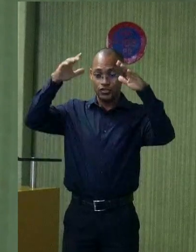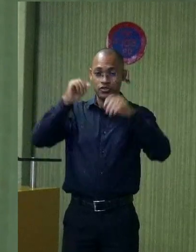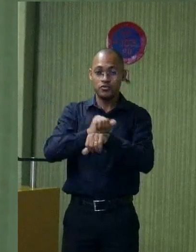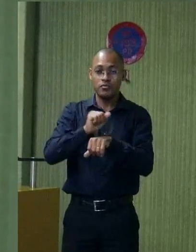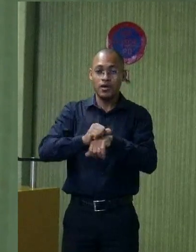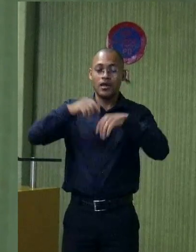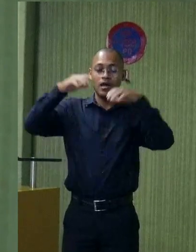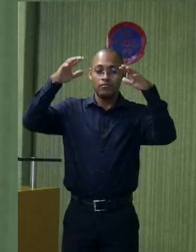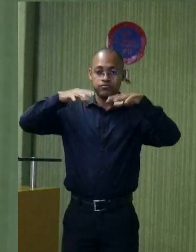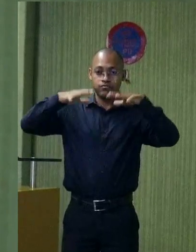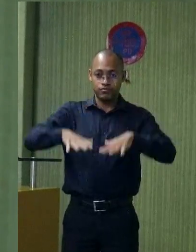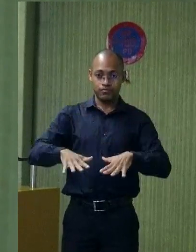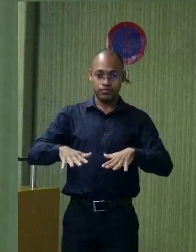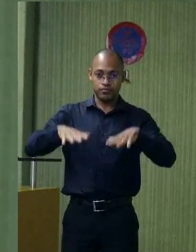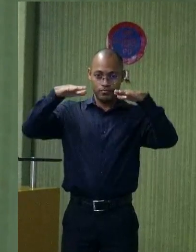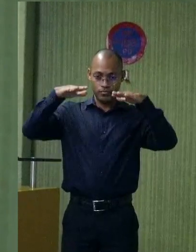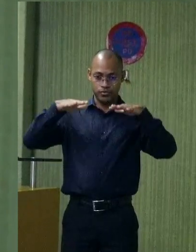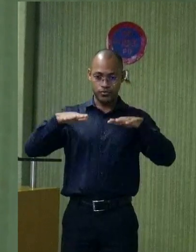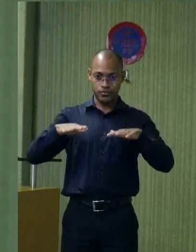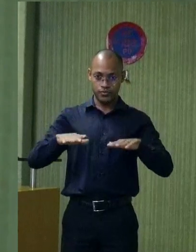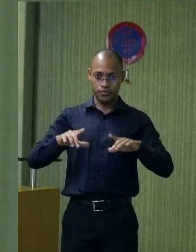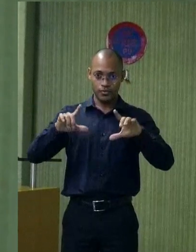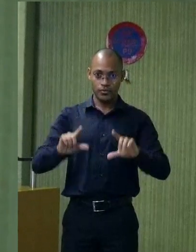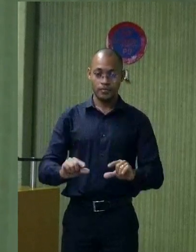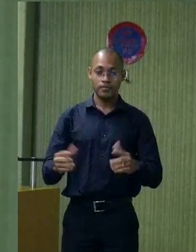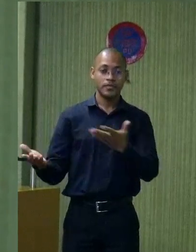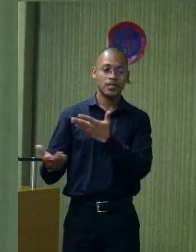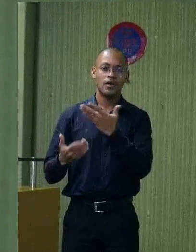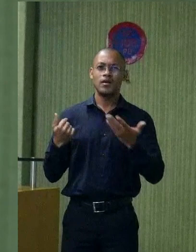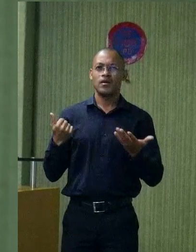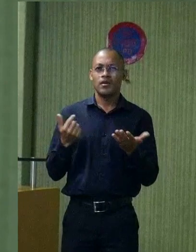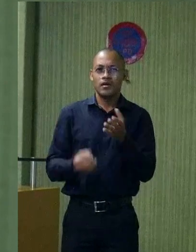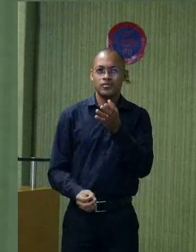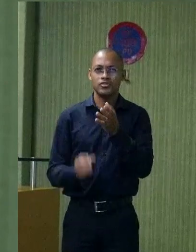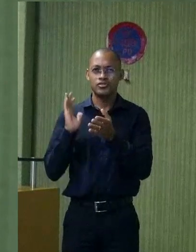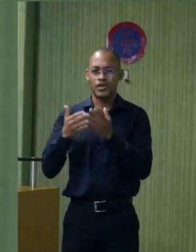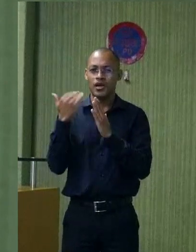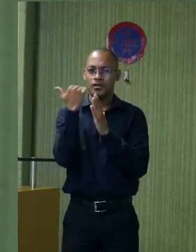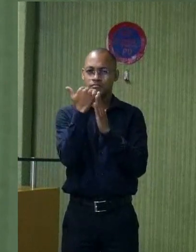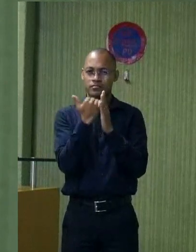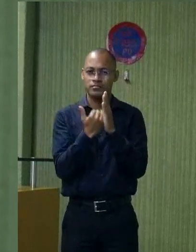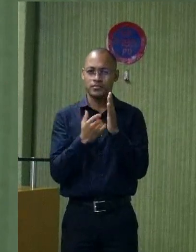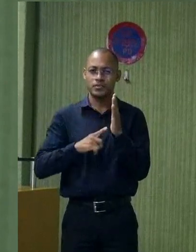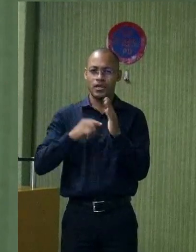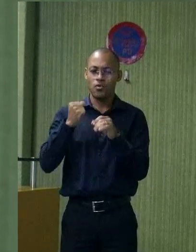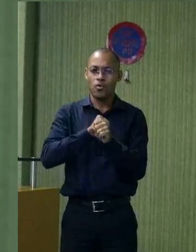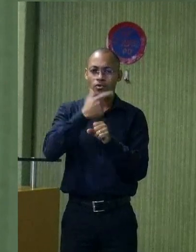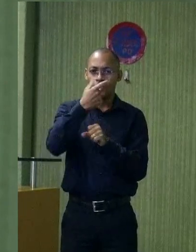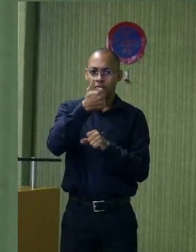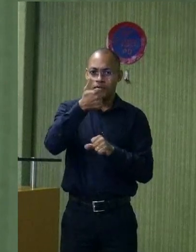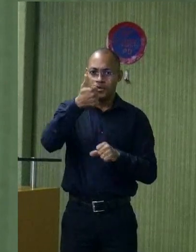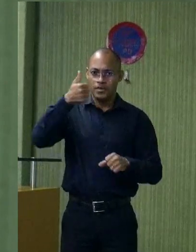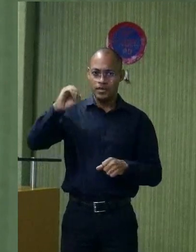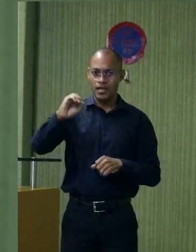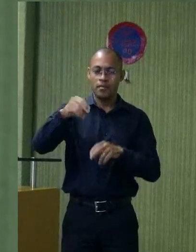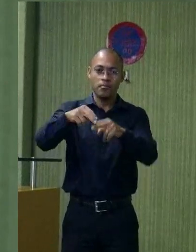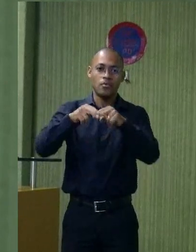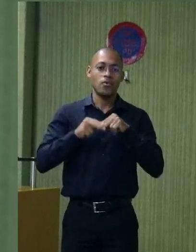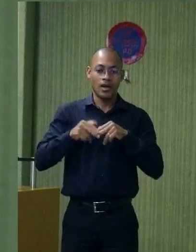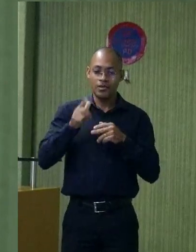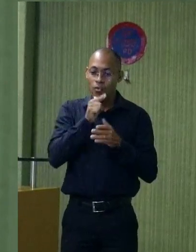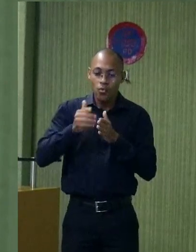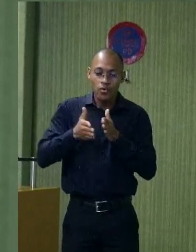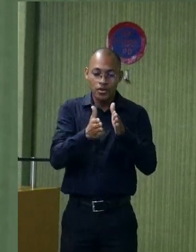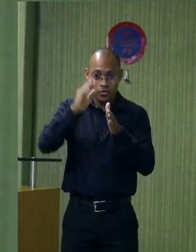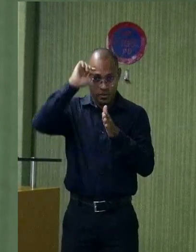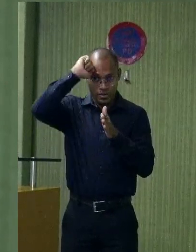calendário ele já é diferenciado na verdade desde 2010 por conta do Rio Negro que o Rio Negro sempre